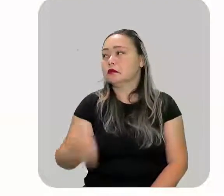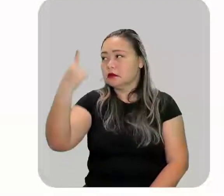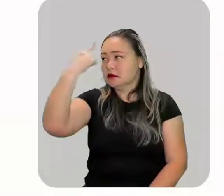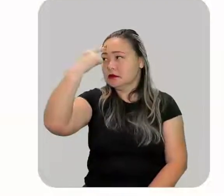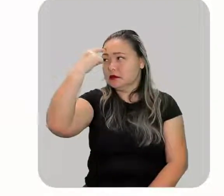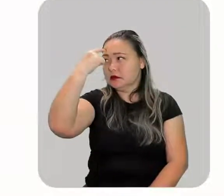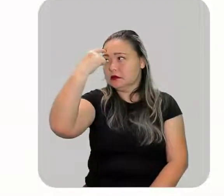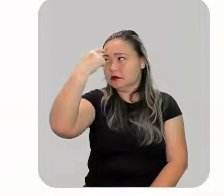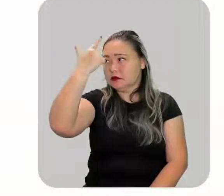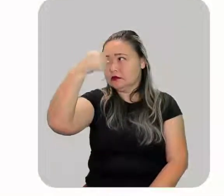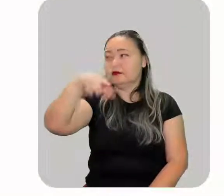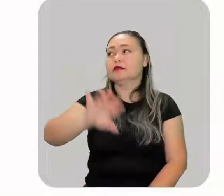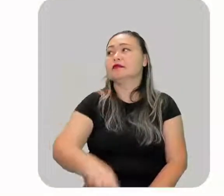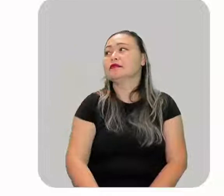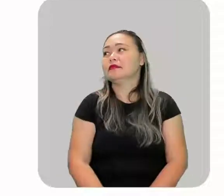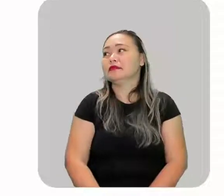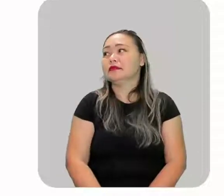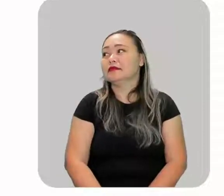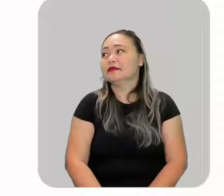Mentalmente.